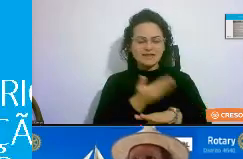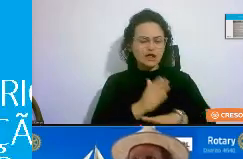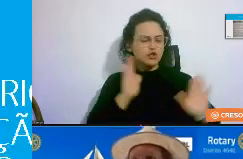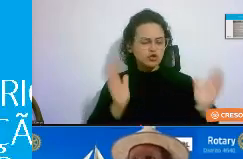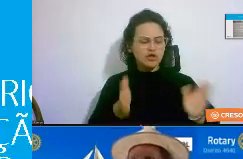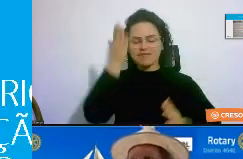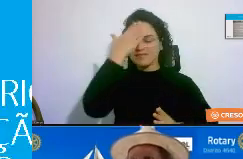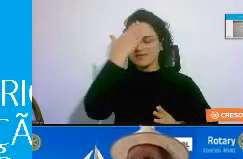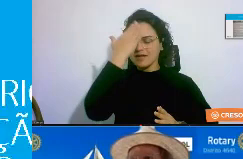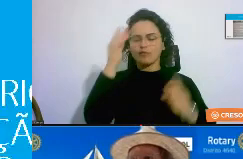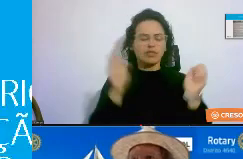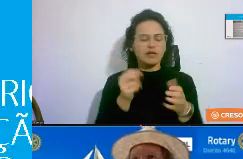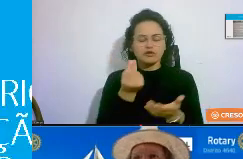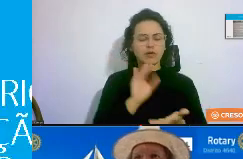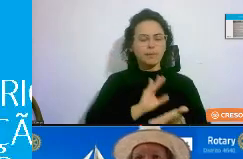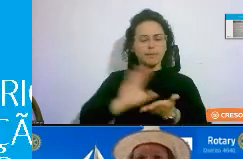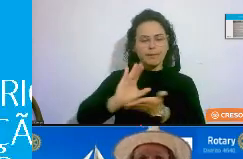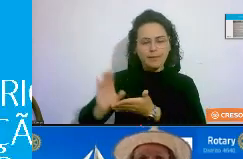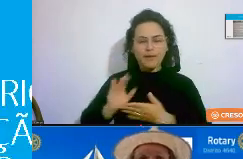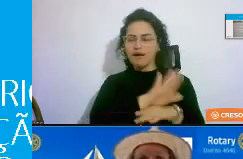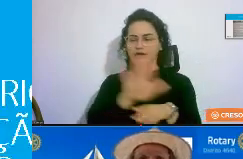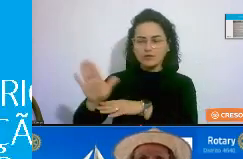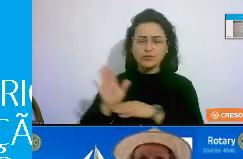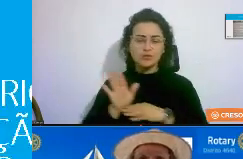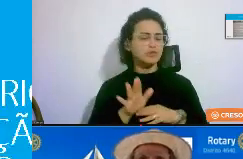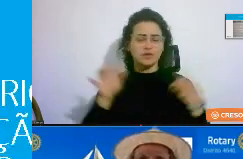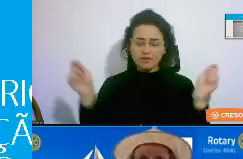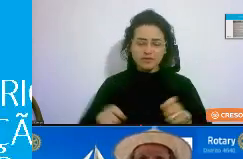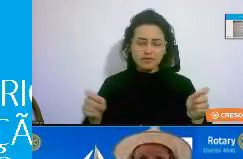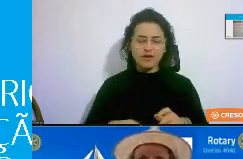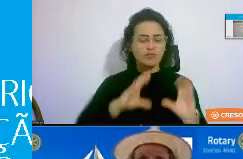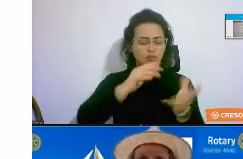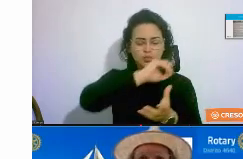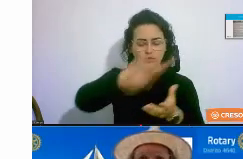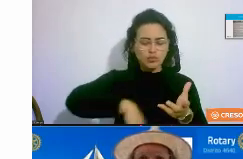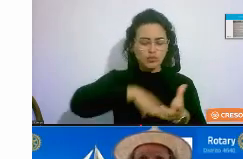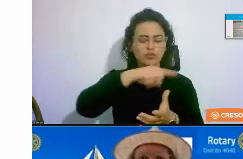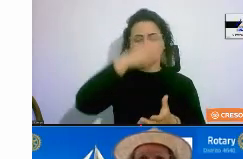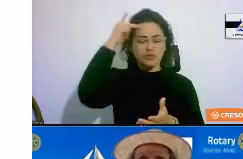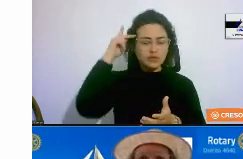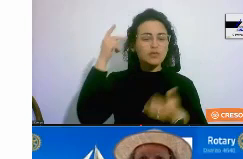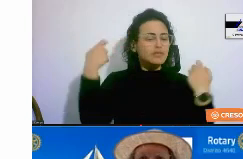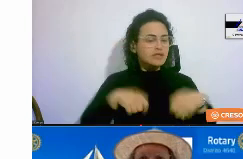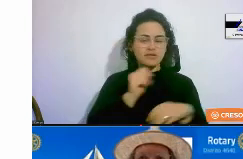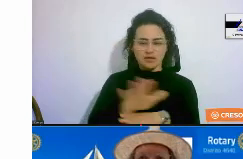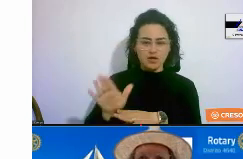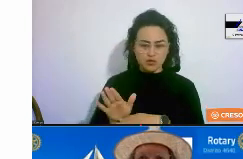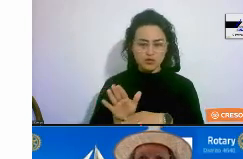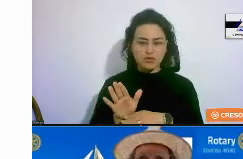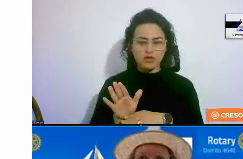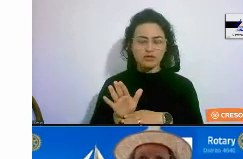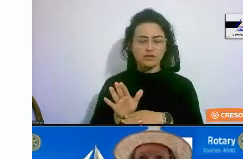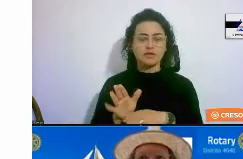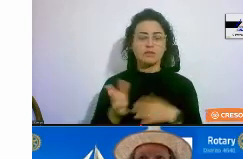também ajudar a humanidade que tanto necessita dos nossos braços. Quero dizer também que dentro da